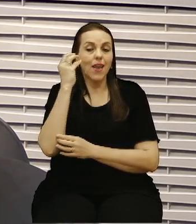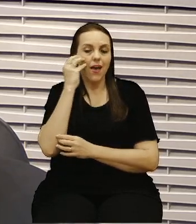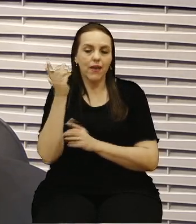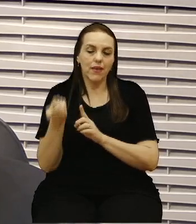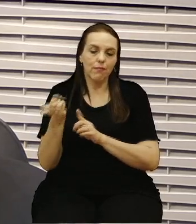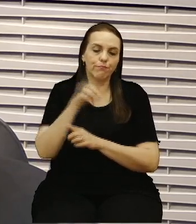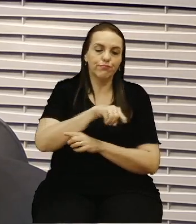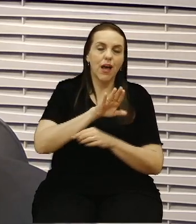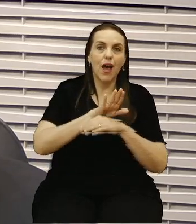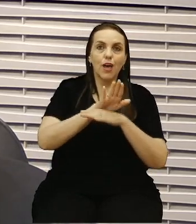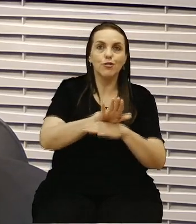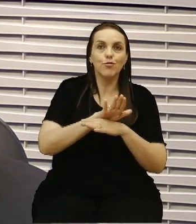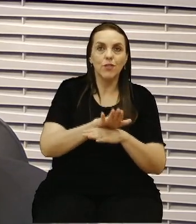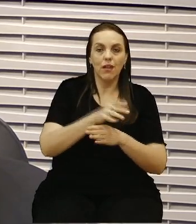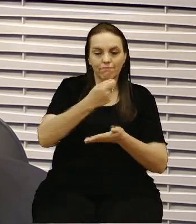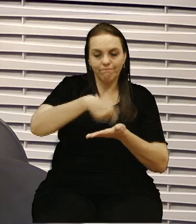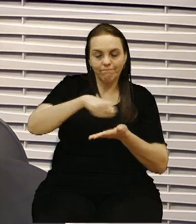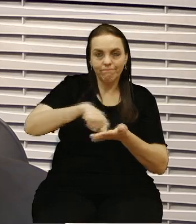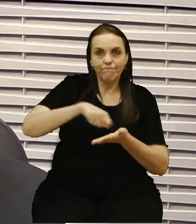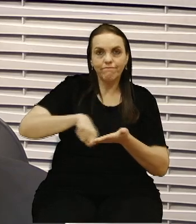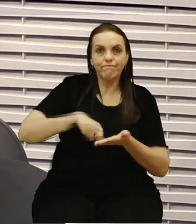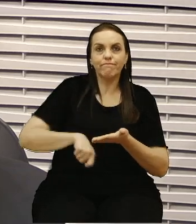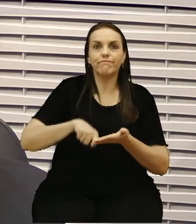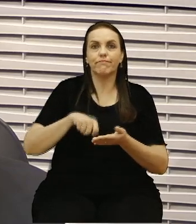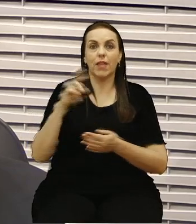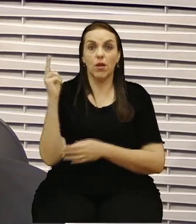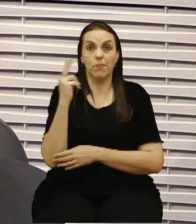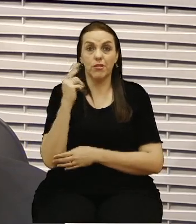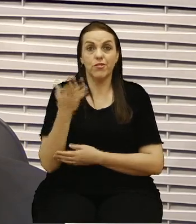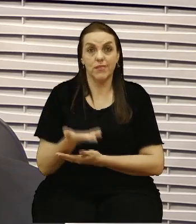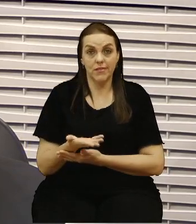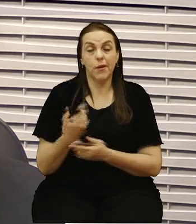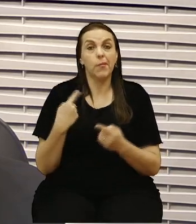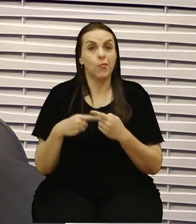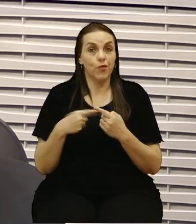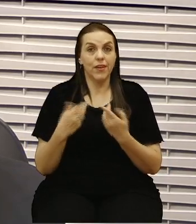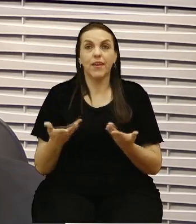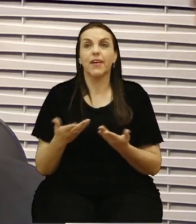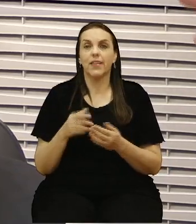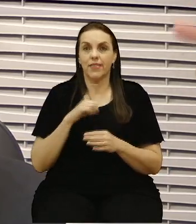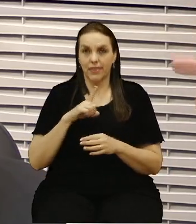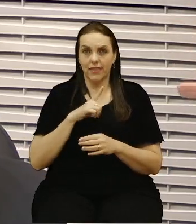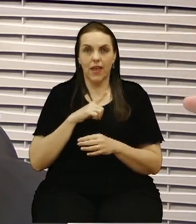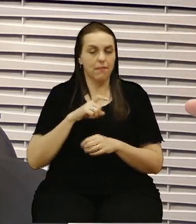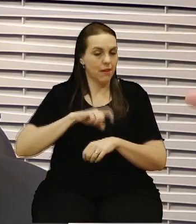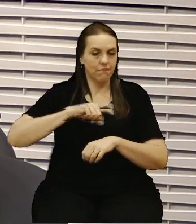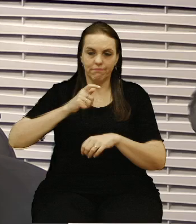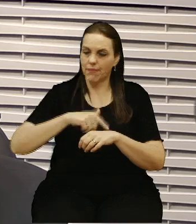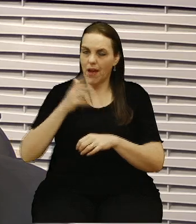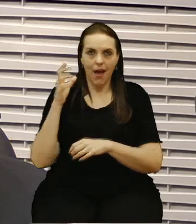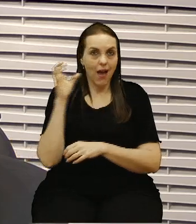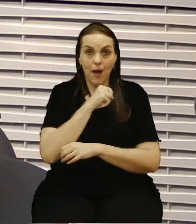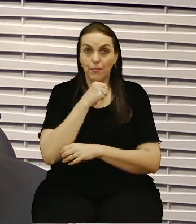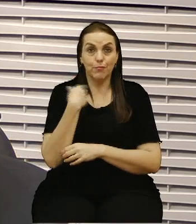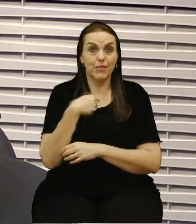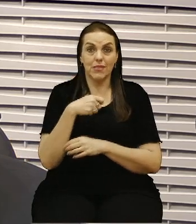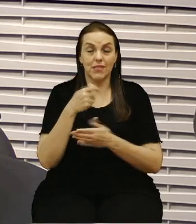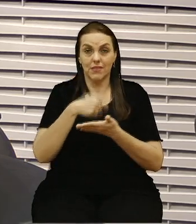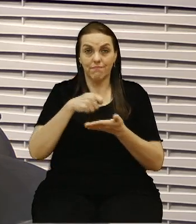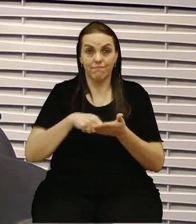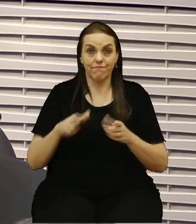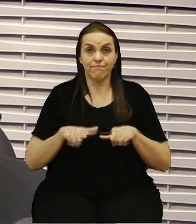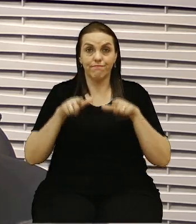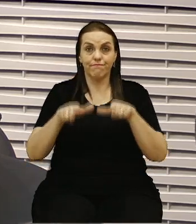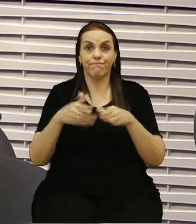pelo menos nas receitas, aquelas que é de emergência, né, porque tem aquelas que é para ontem, que precisa ser